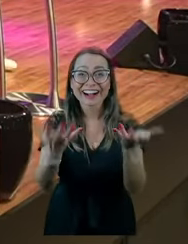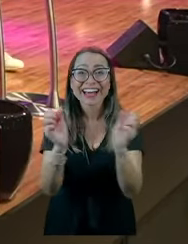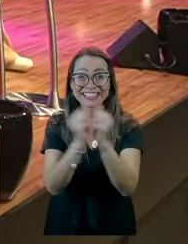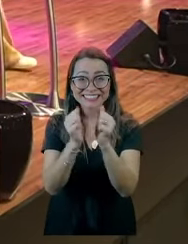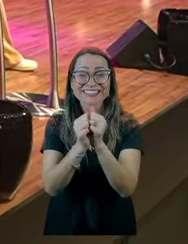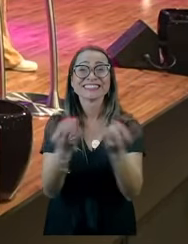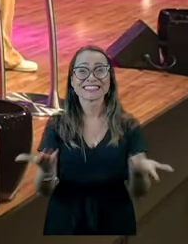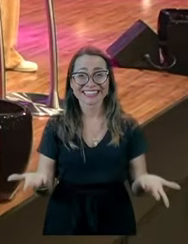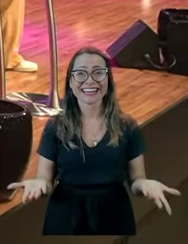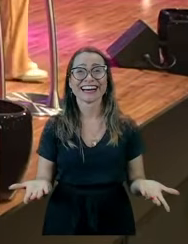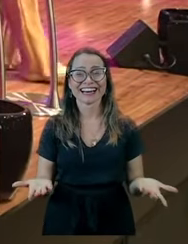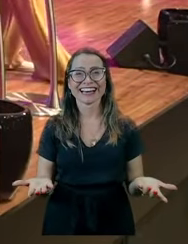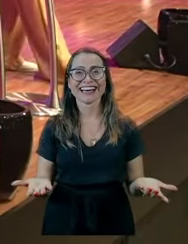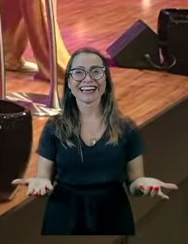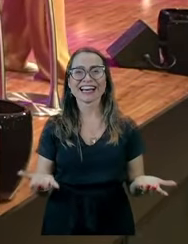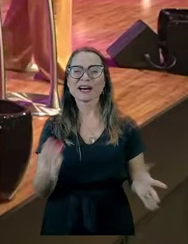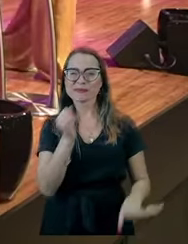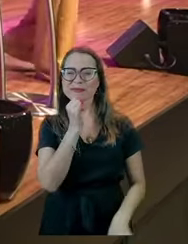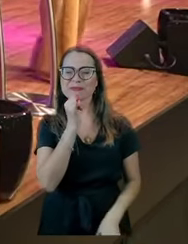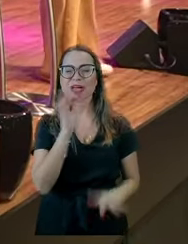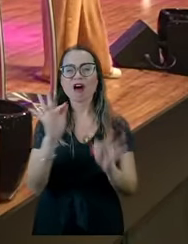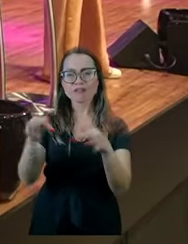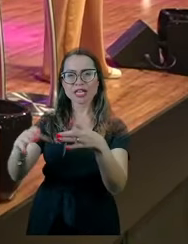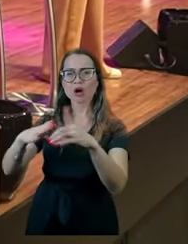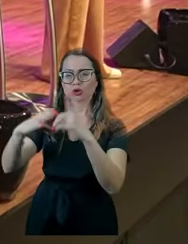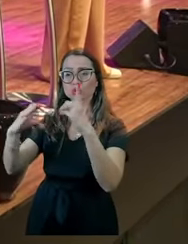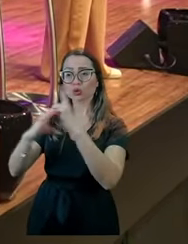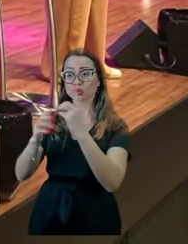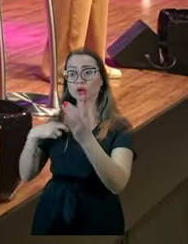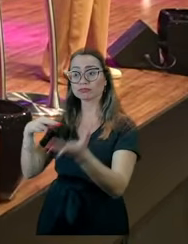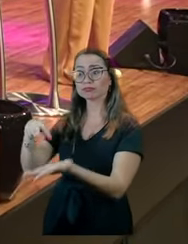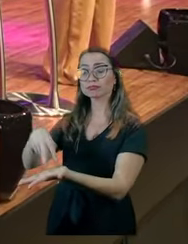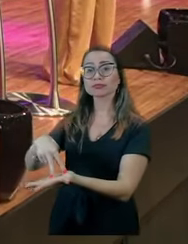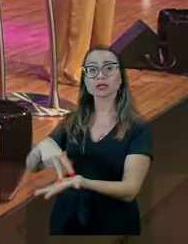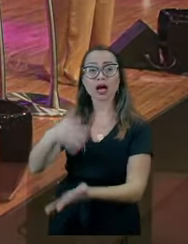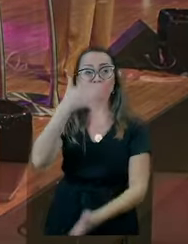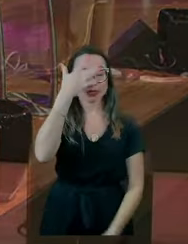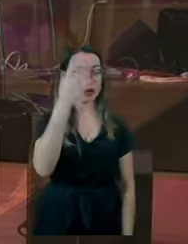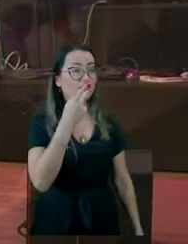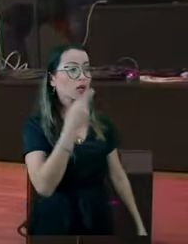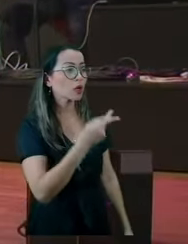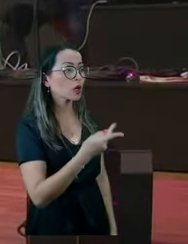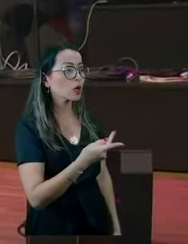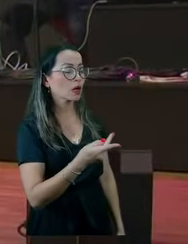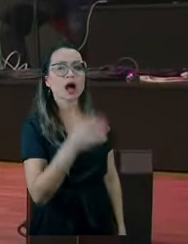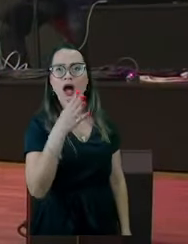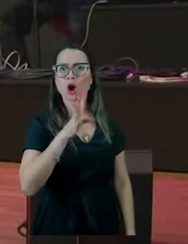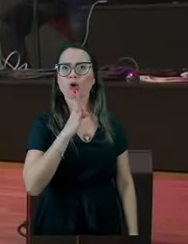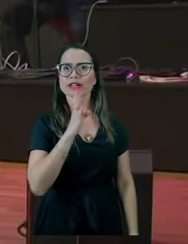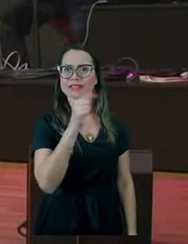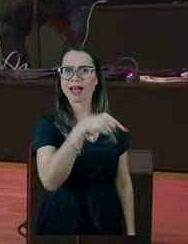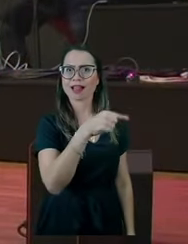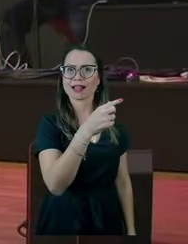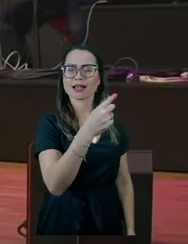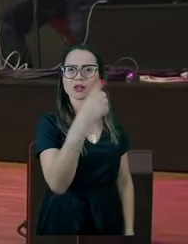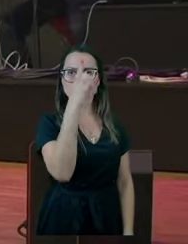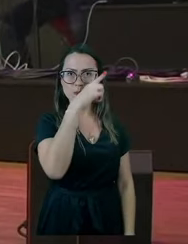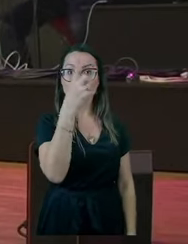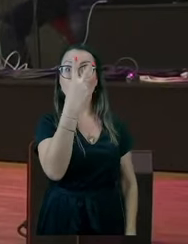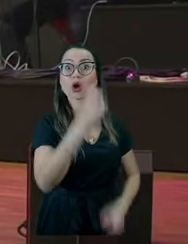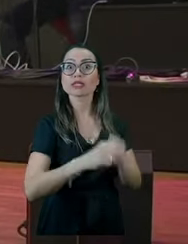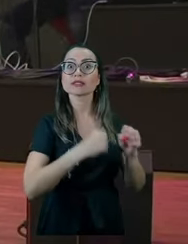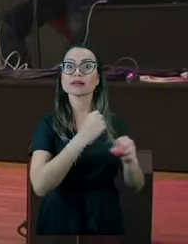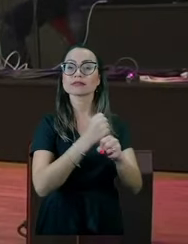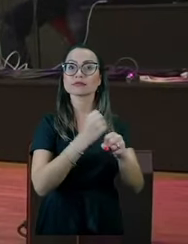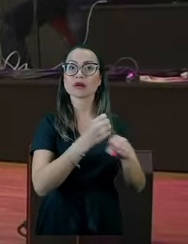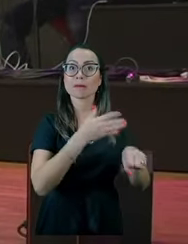Ó, todo final de culto, de domingo, eu estou aqui. Daí, outro dia uma pessoa falou, conheci ela domingo, 2 anos congrega comigo aqui.